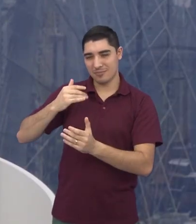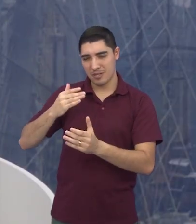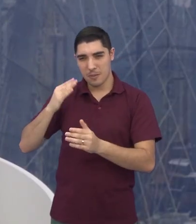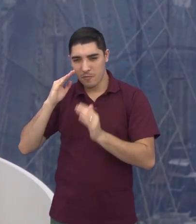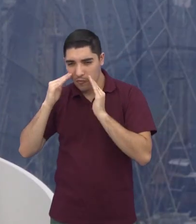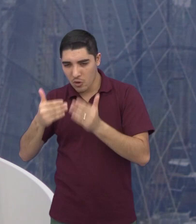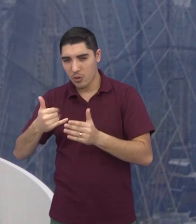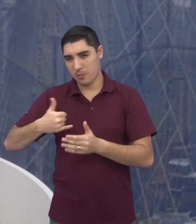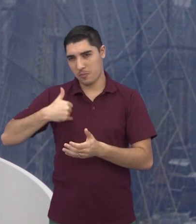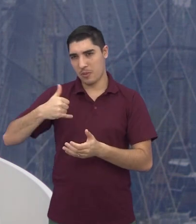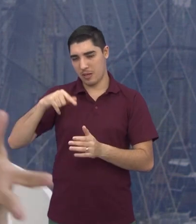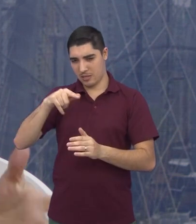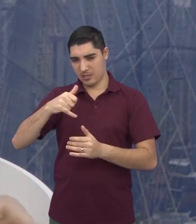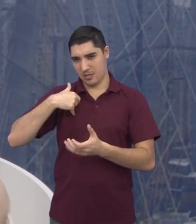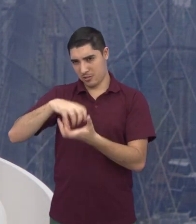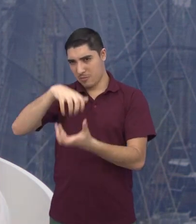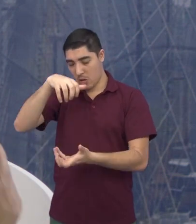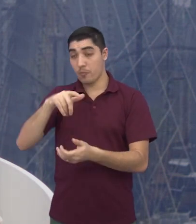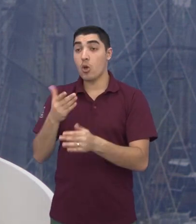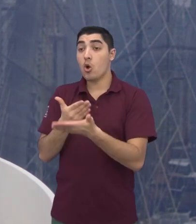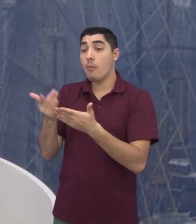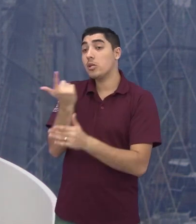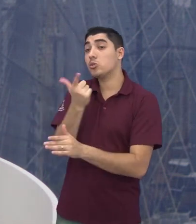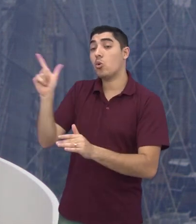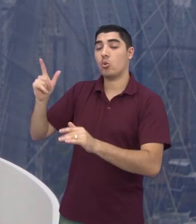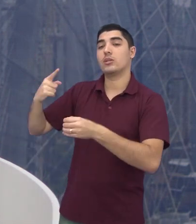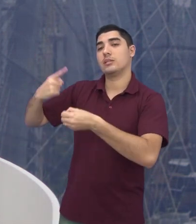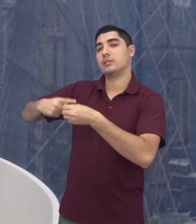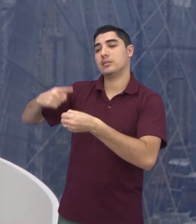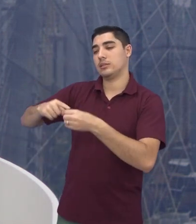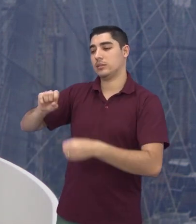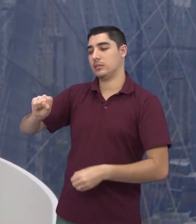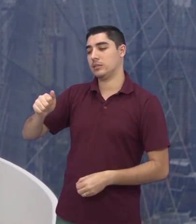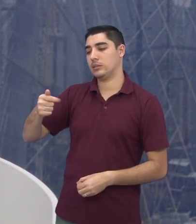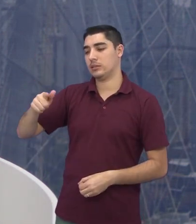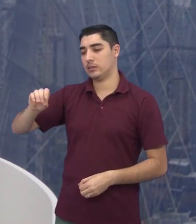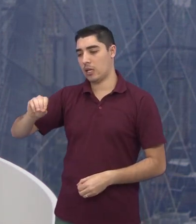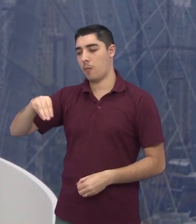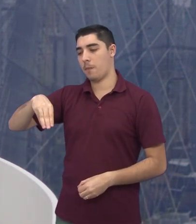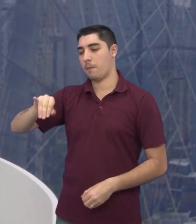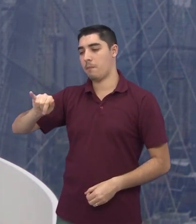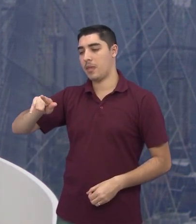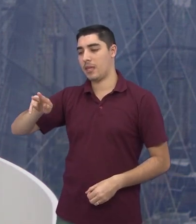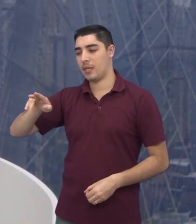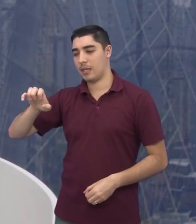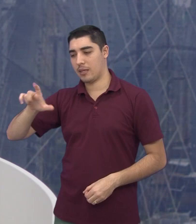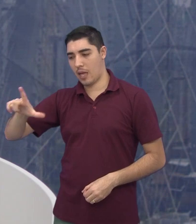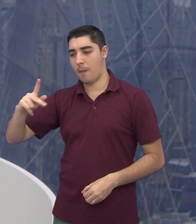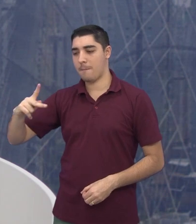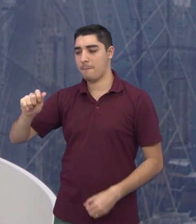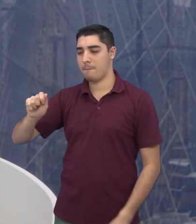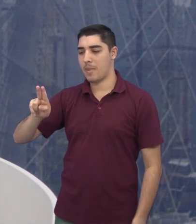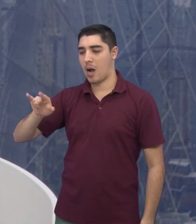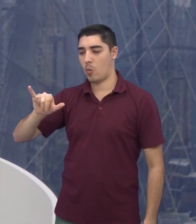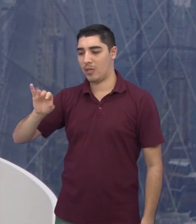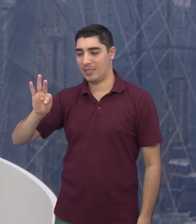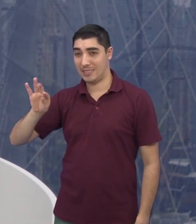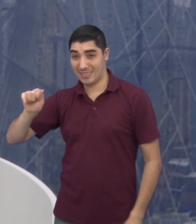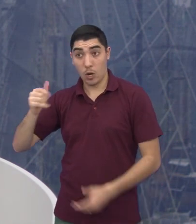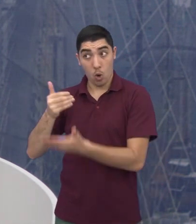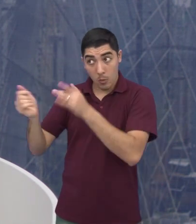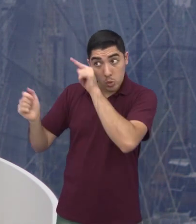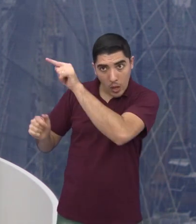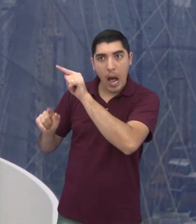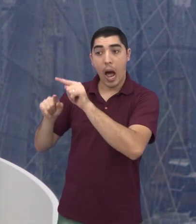no estado de São Paulo, e São José dos Campos vem em seguida, né, ofertando, construindo essa instituição e aprimorando cada